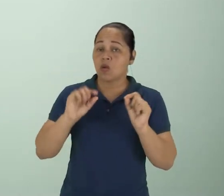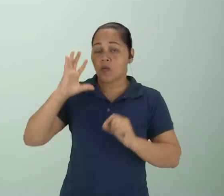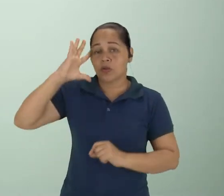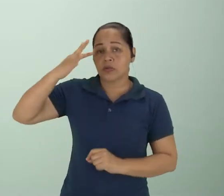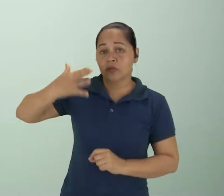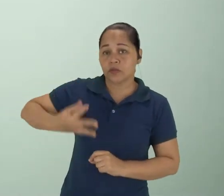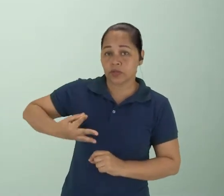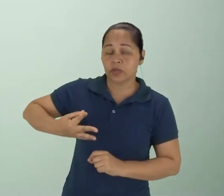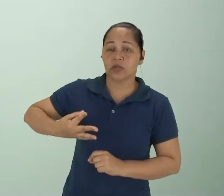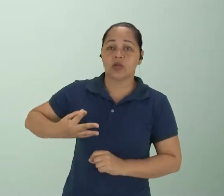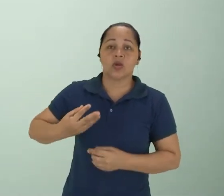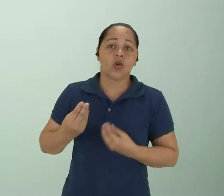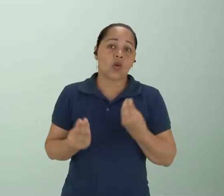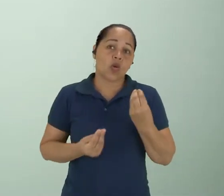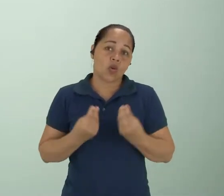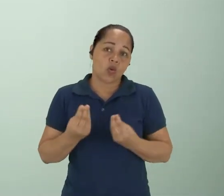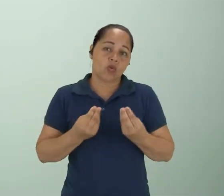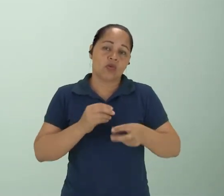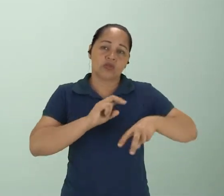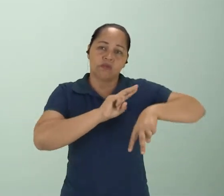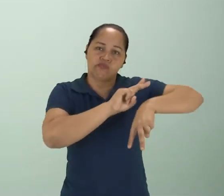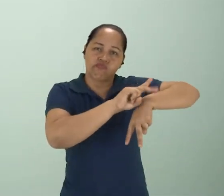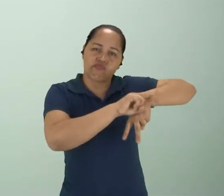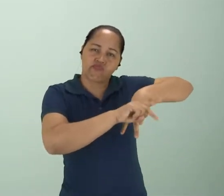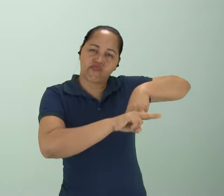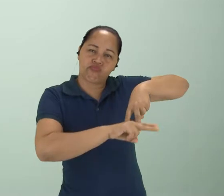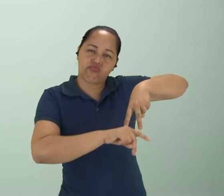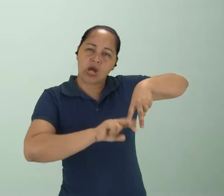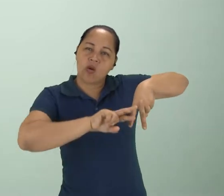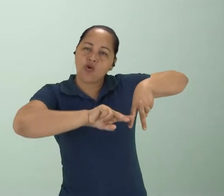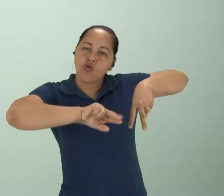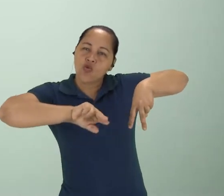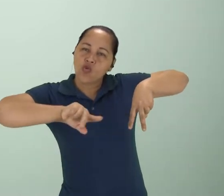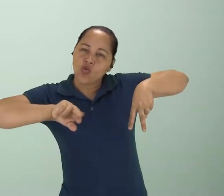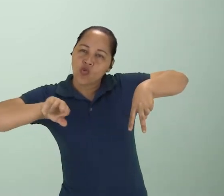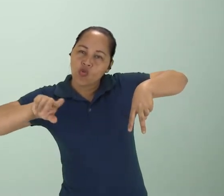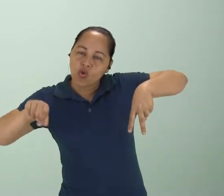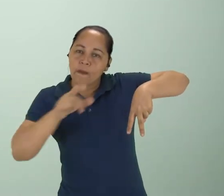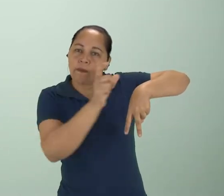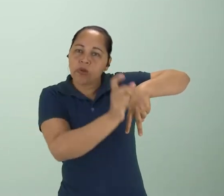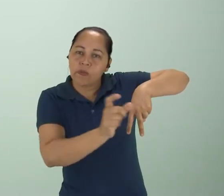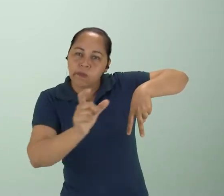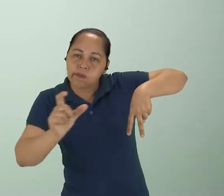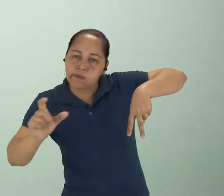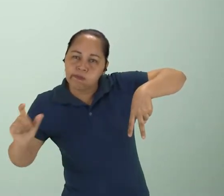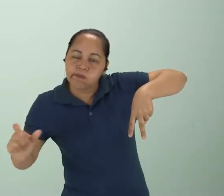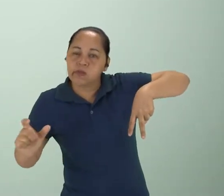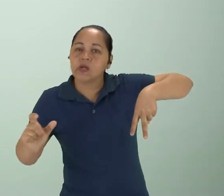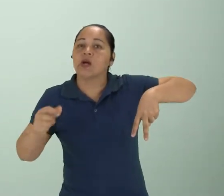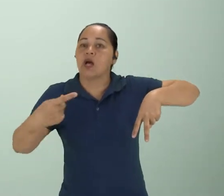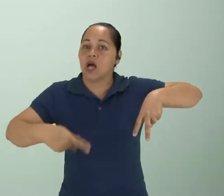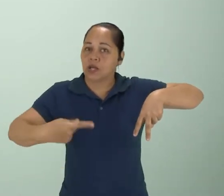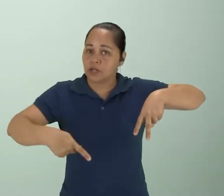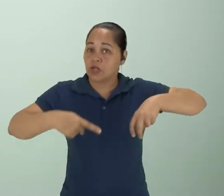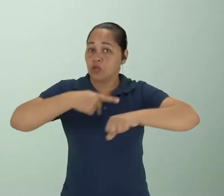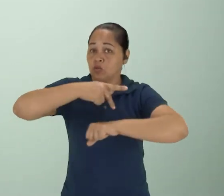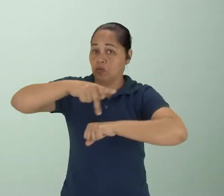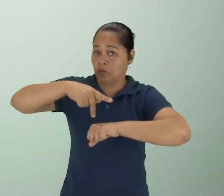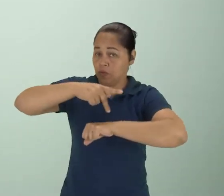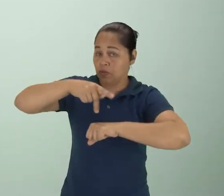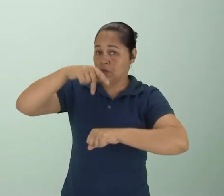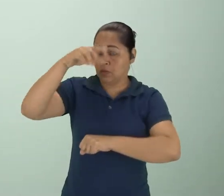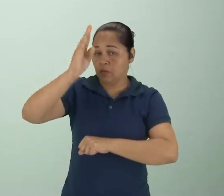compreender como essa diversidade ela acabou acontecendo em nosso país, já que alguns países